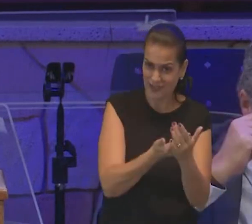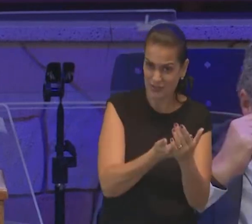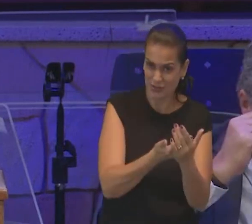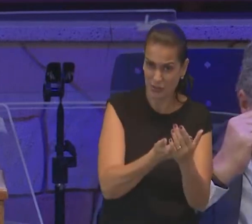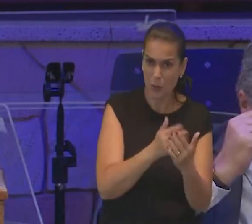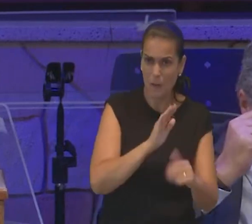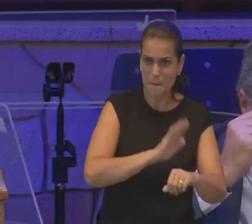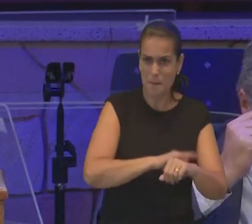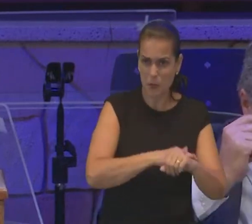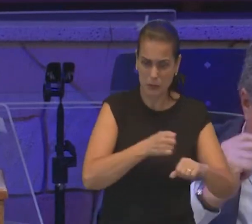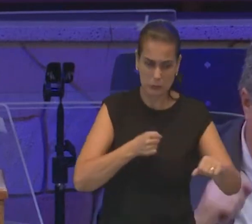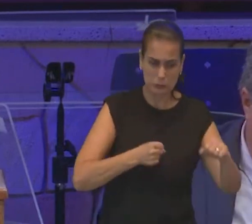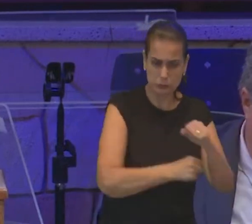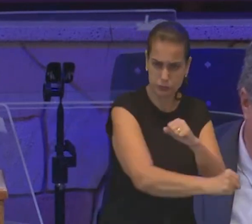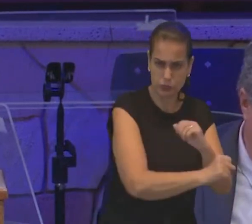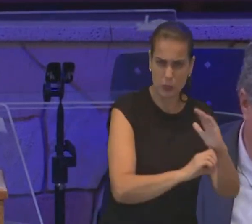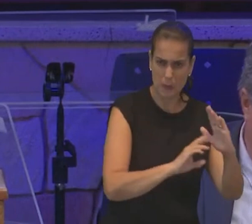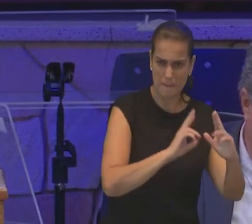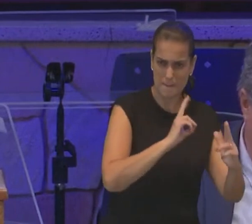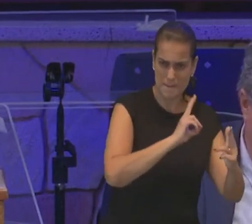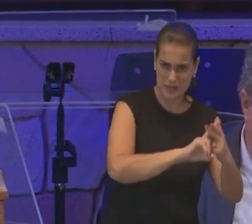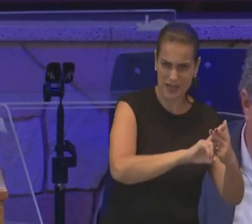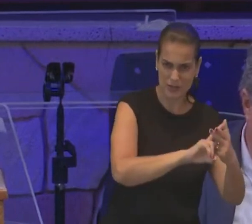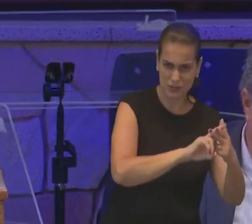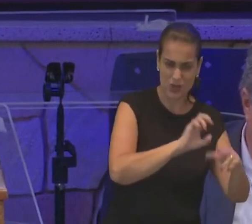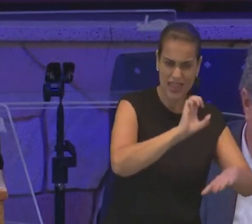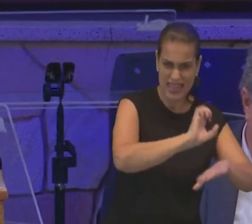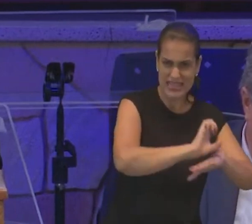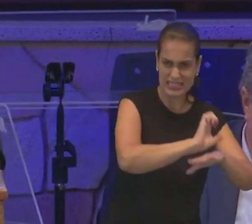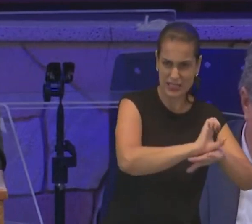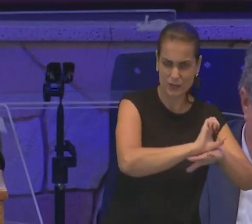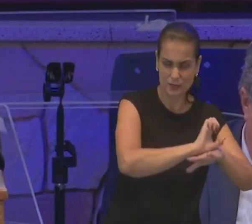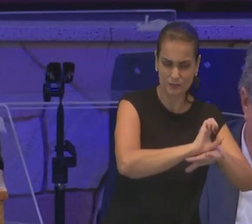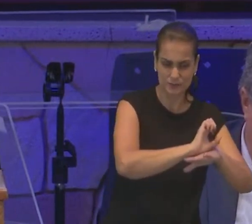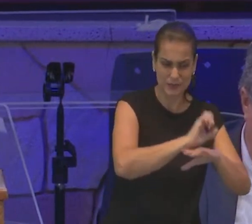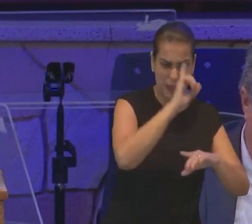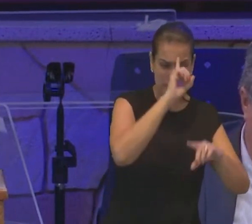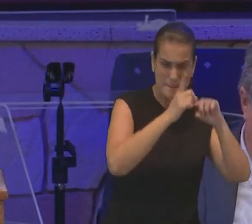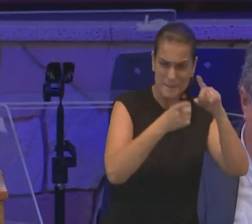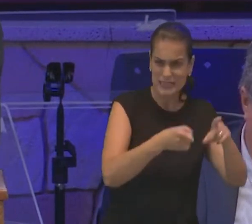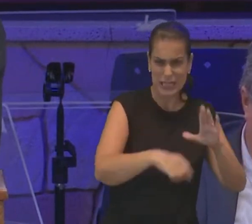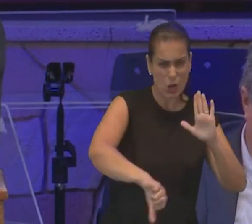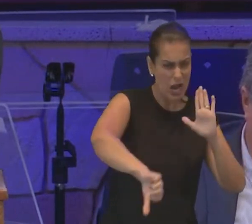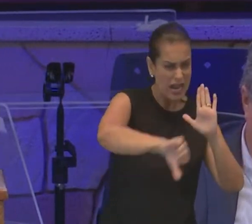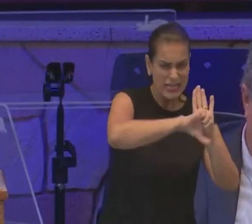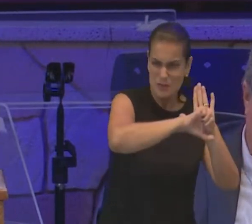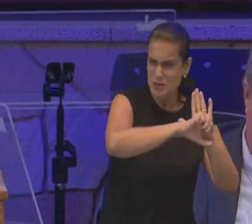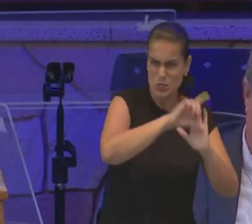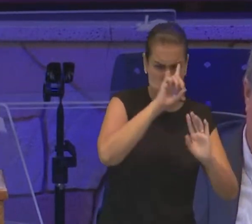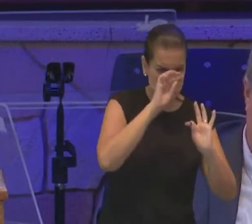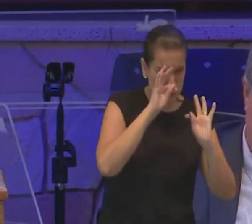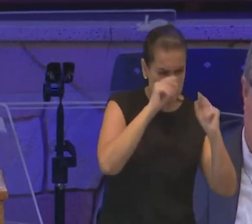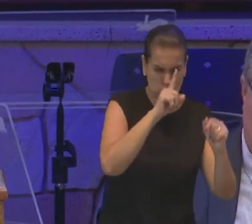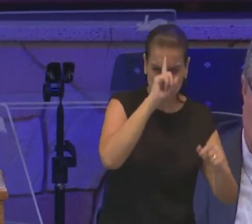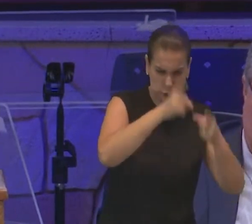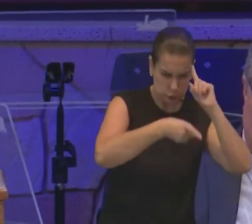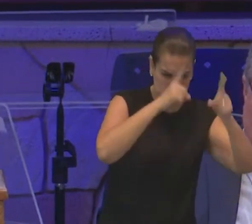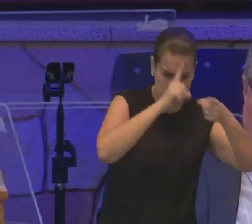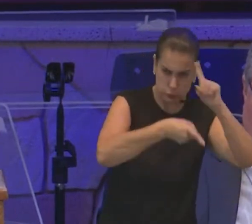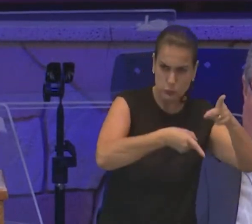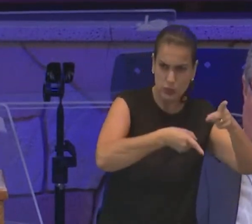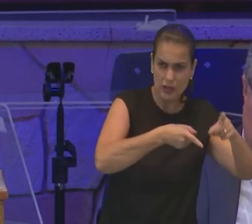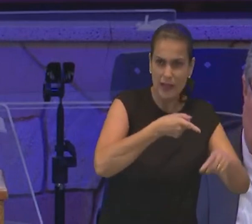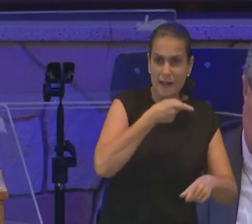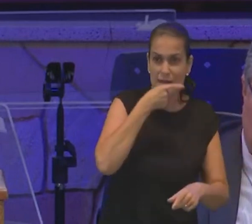era preso em presídio estadual, ele comandava todo o crime no presídio, dentro do presídio,